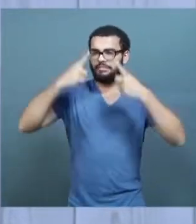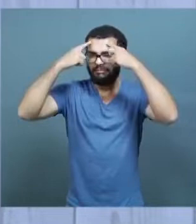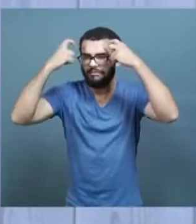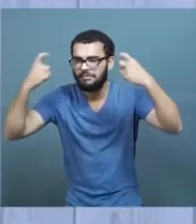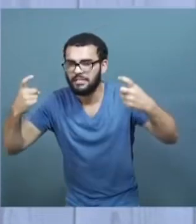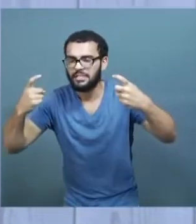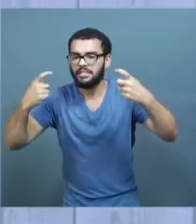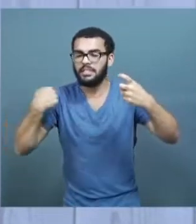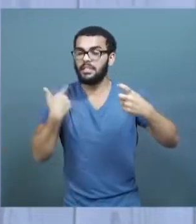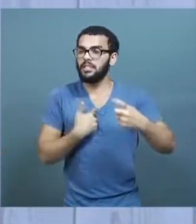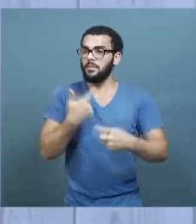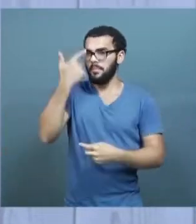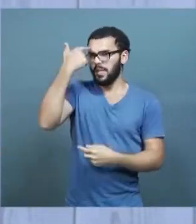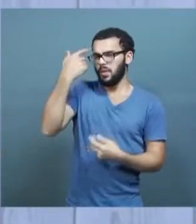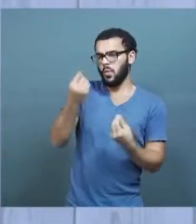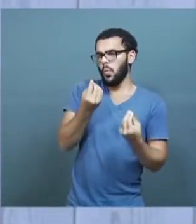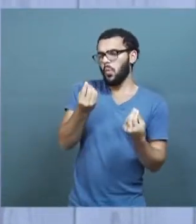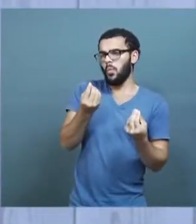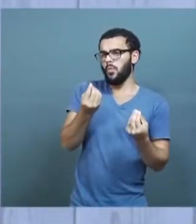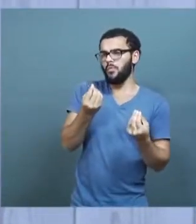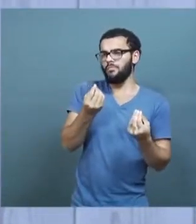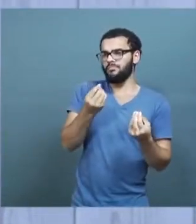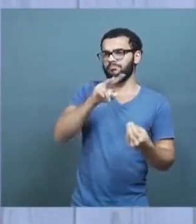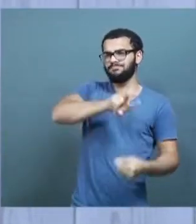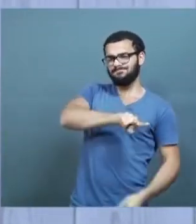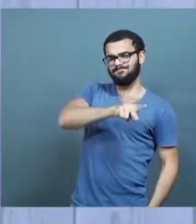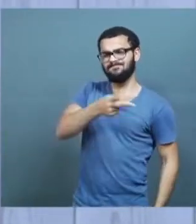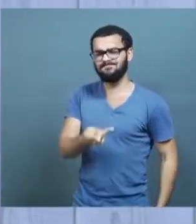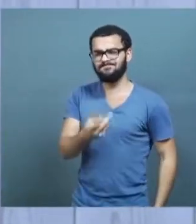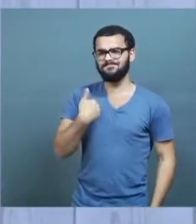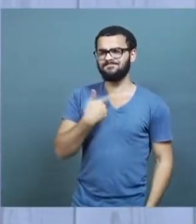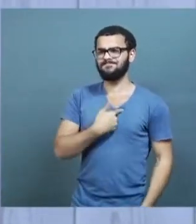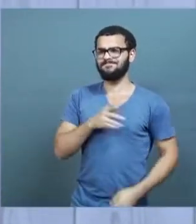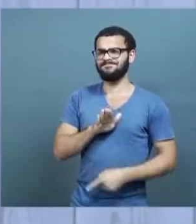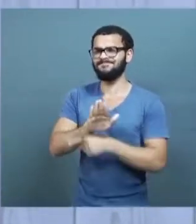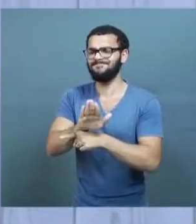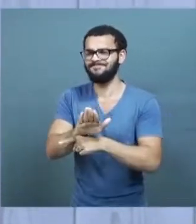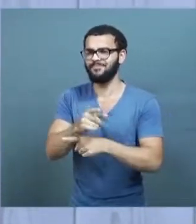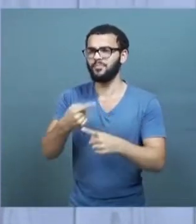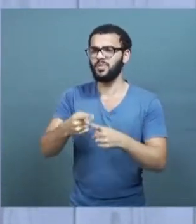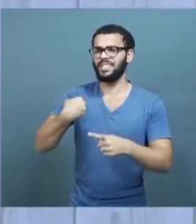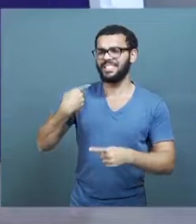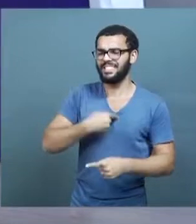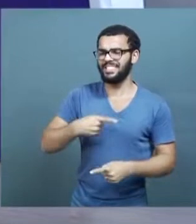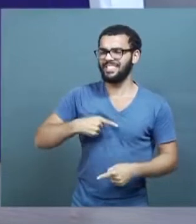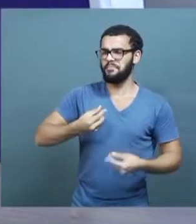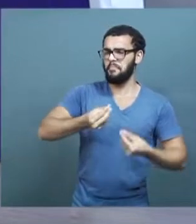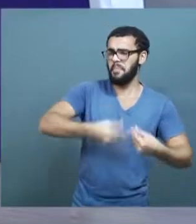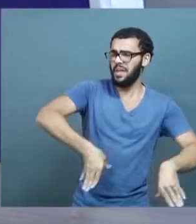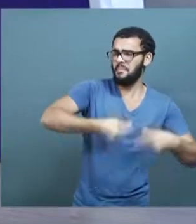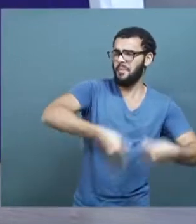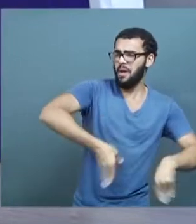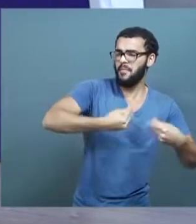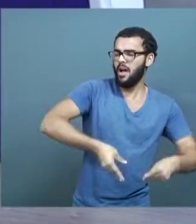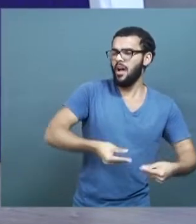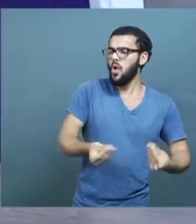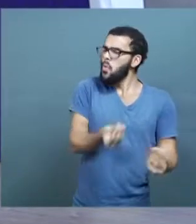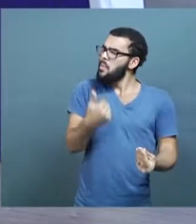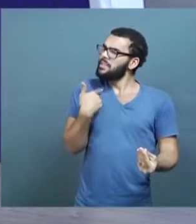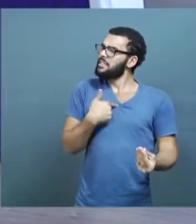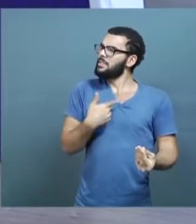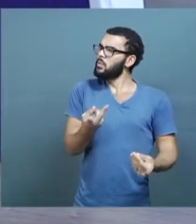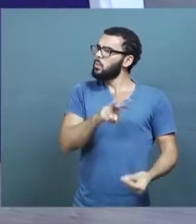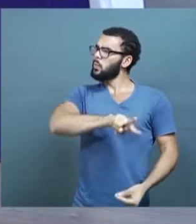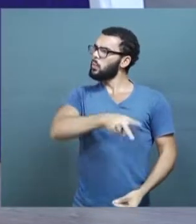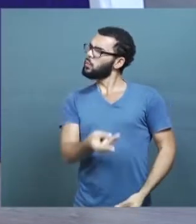modo de reparar o dano que o próprio ser humano causa na sua espécie. E o que nos faz,